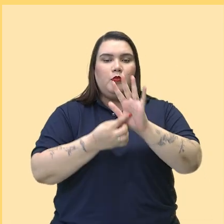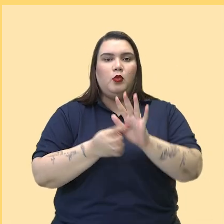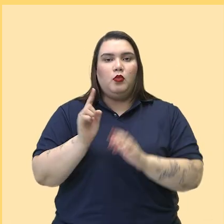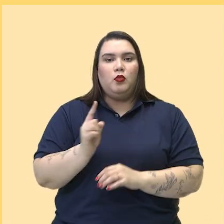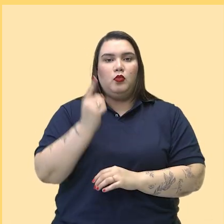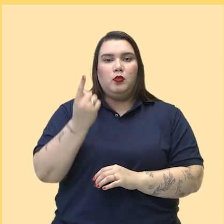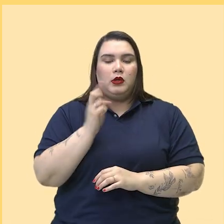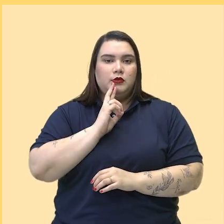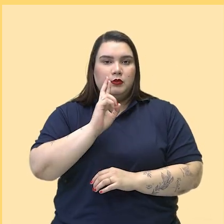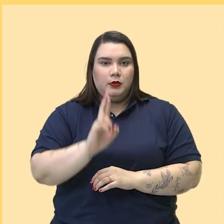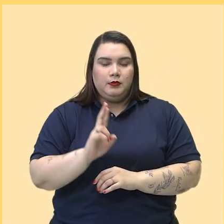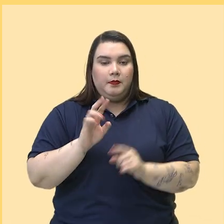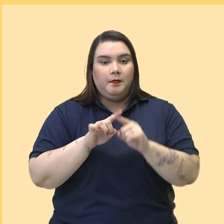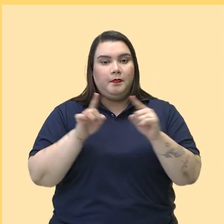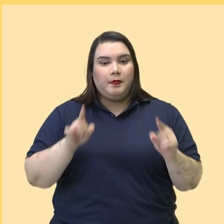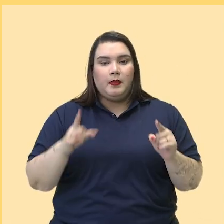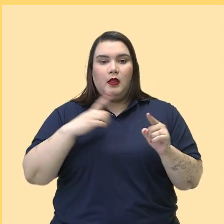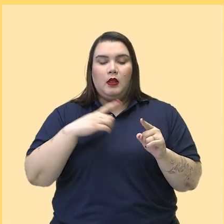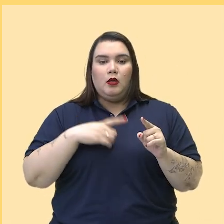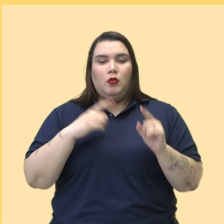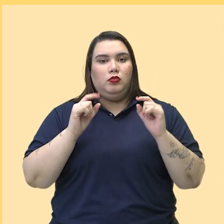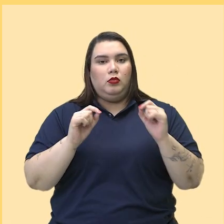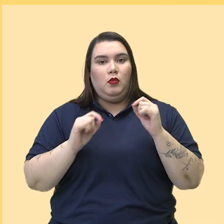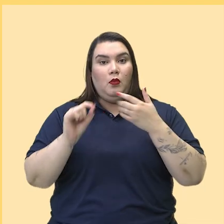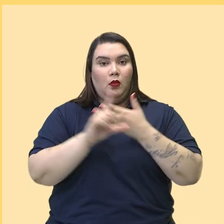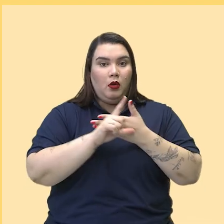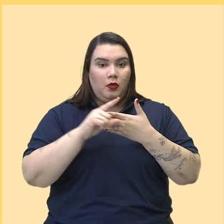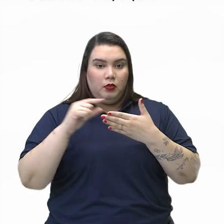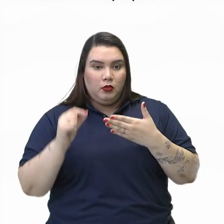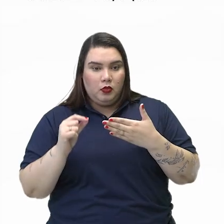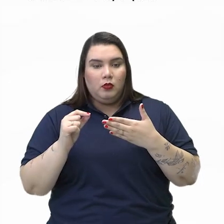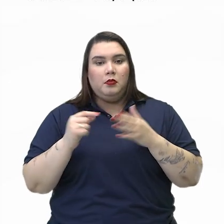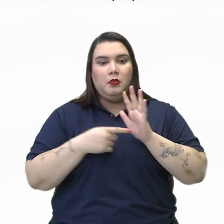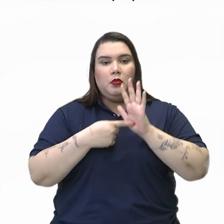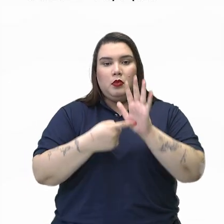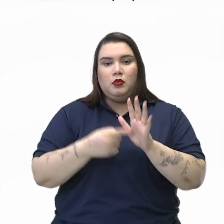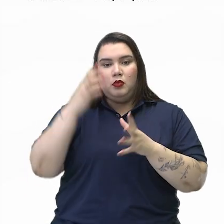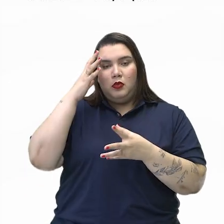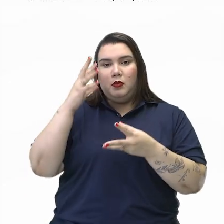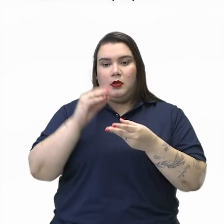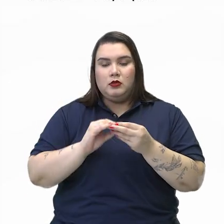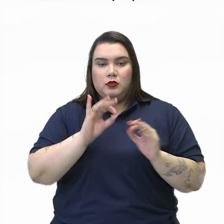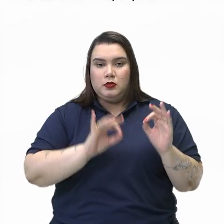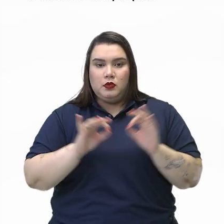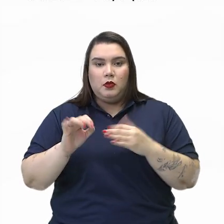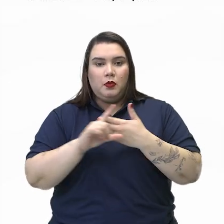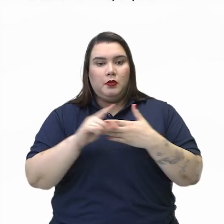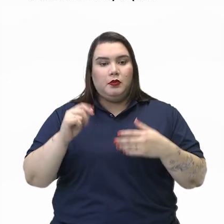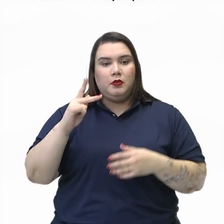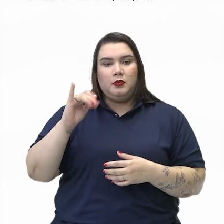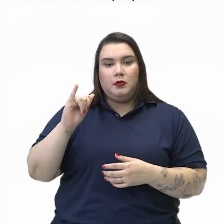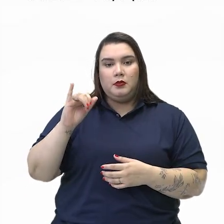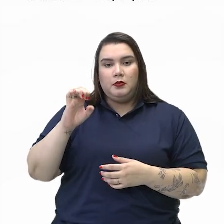só. Mas nós temos Charles Peirce, que ele nos trouxe uma compreensão desse processo. Para ele,